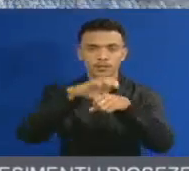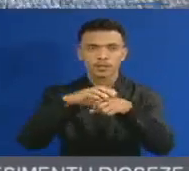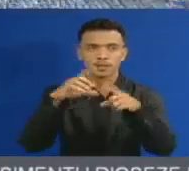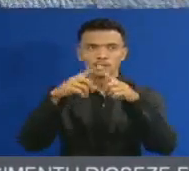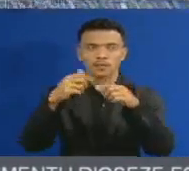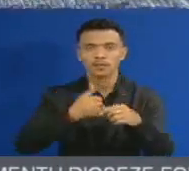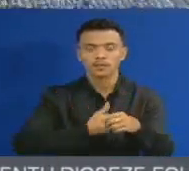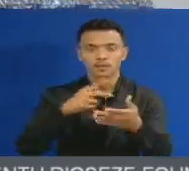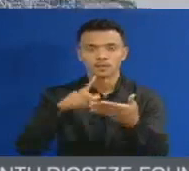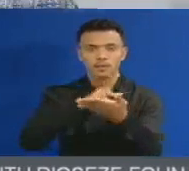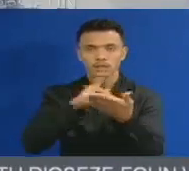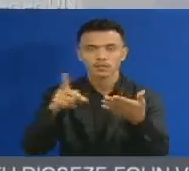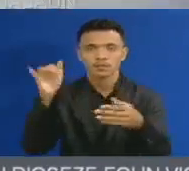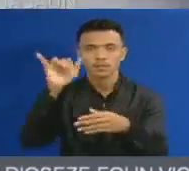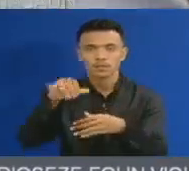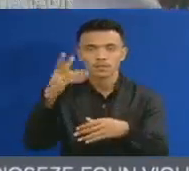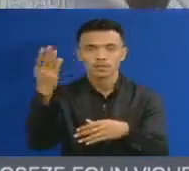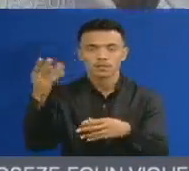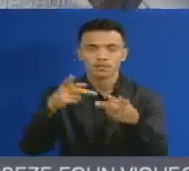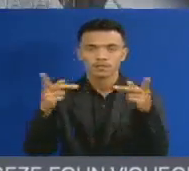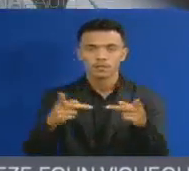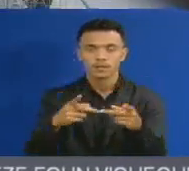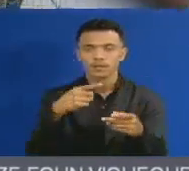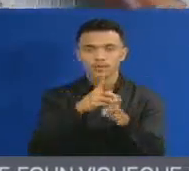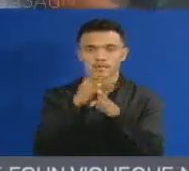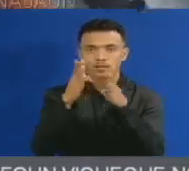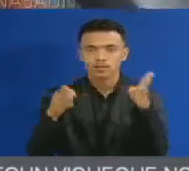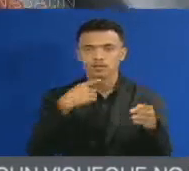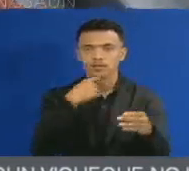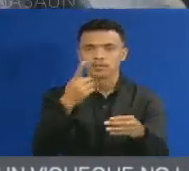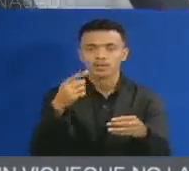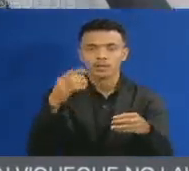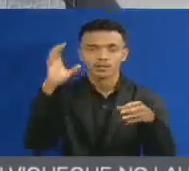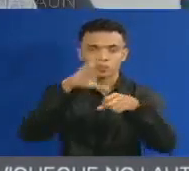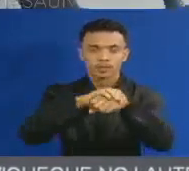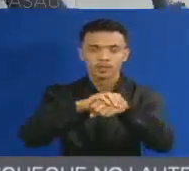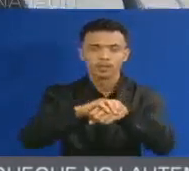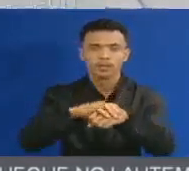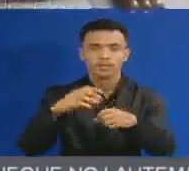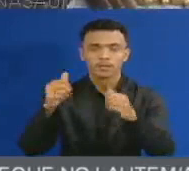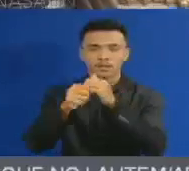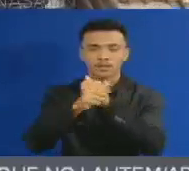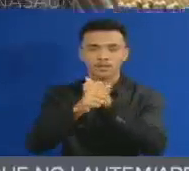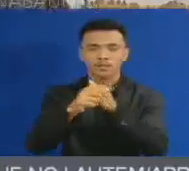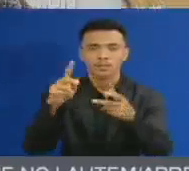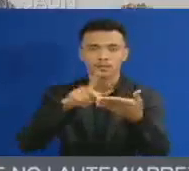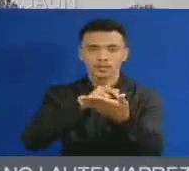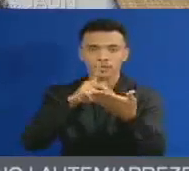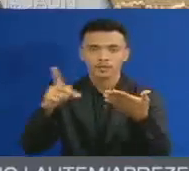autor caso crime Sira e terreno. Executivo Nhateten, Turulos, halo atuação no capturação do autor caso crime